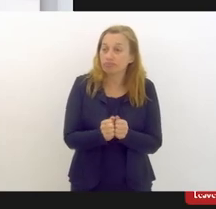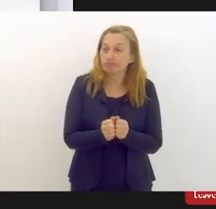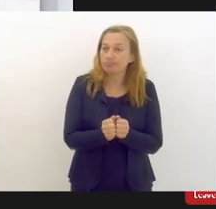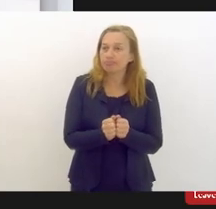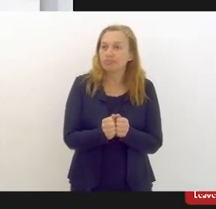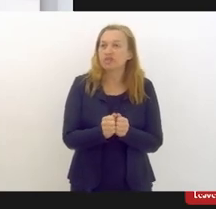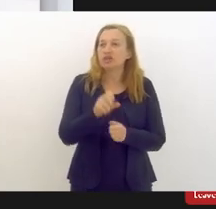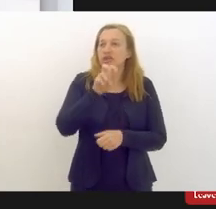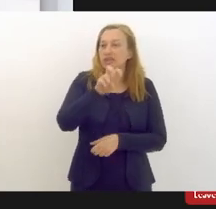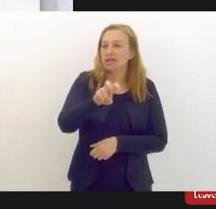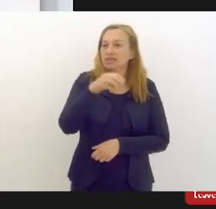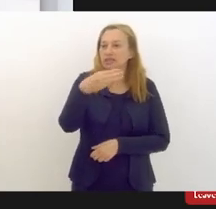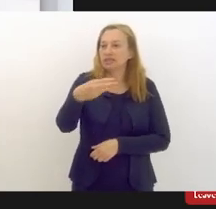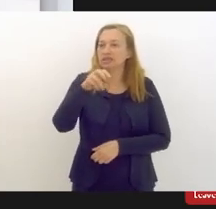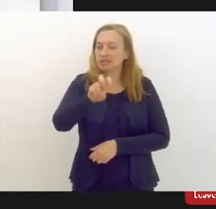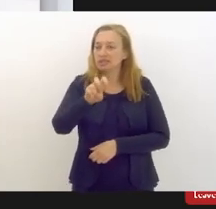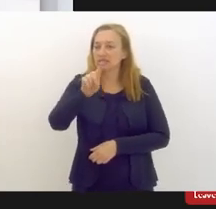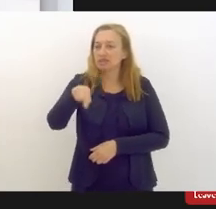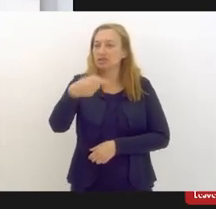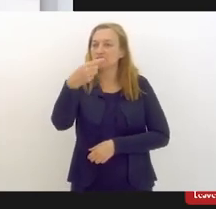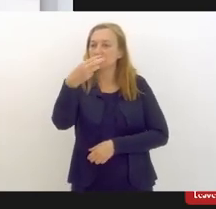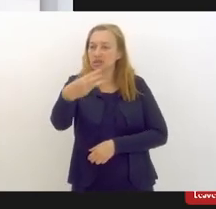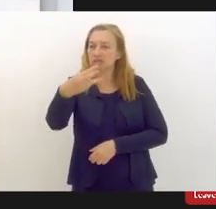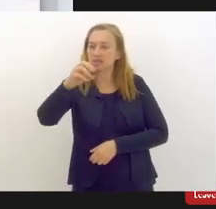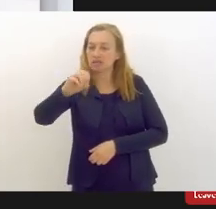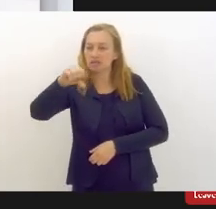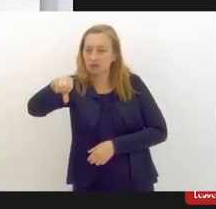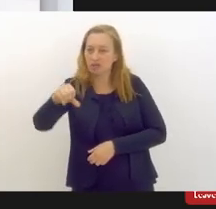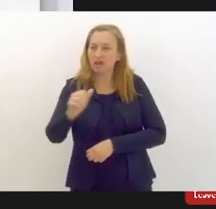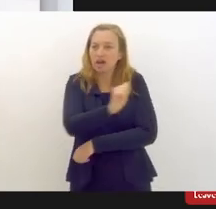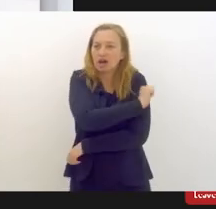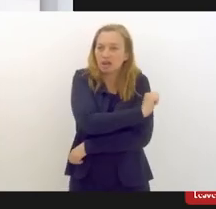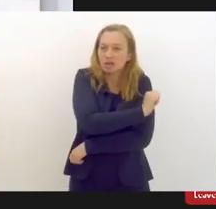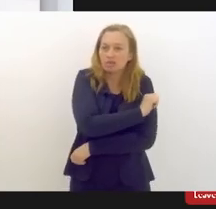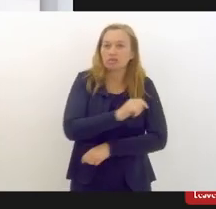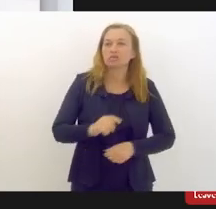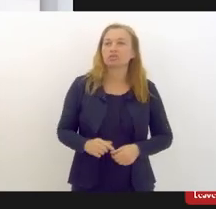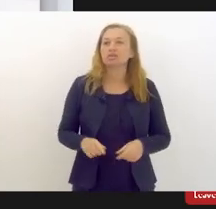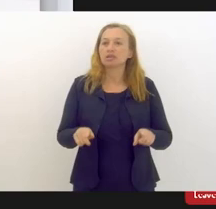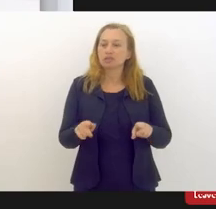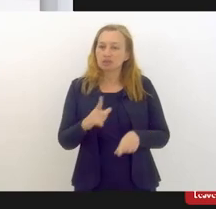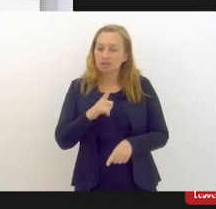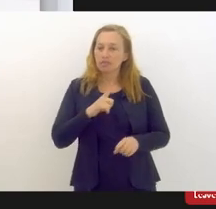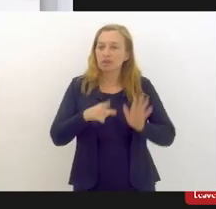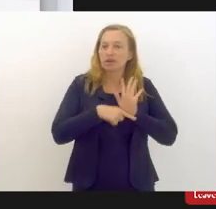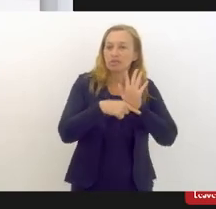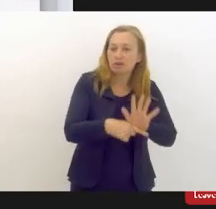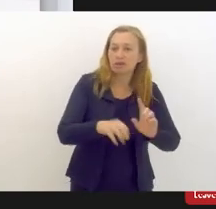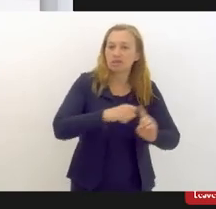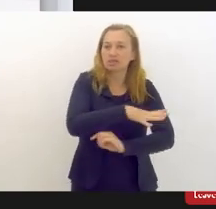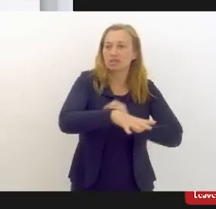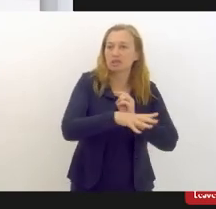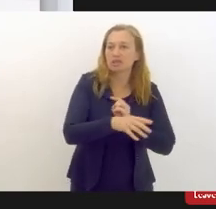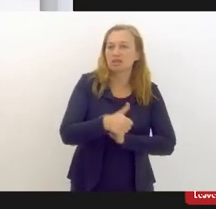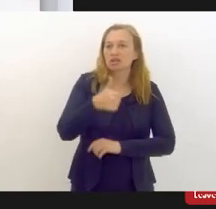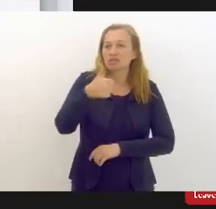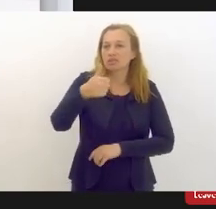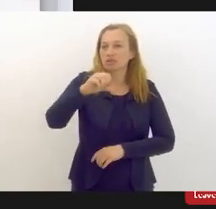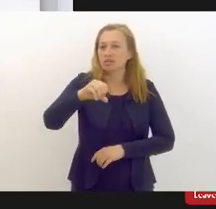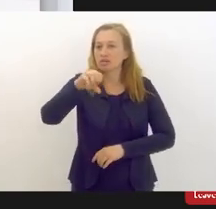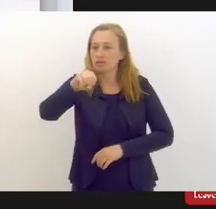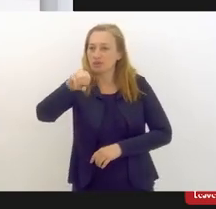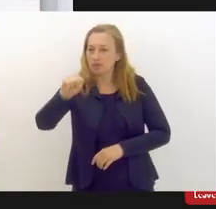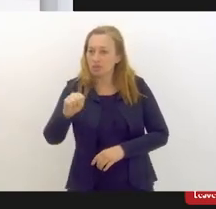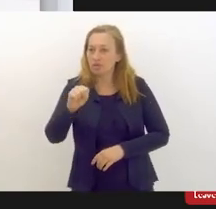atendem 535.309 alunos, e nós temos assistentes em 862 escolas, que